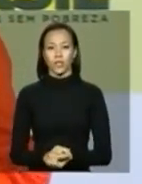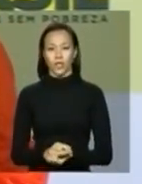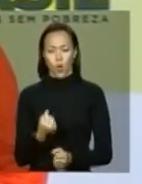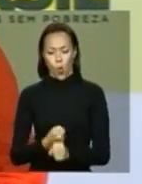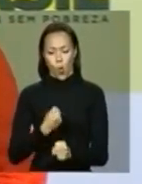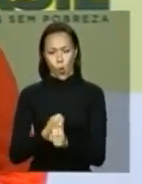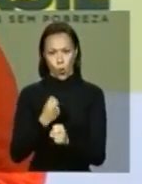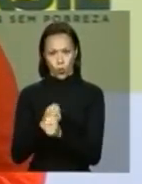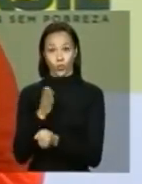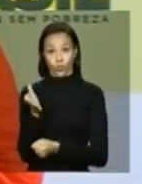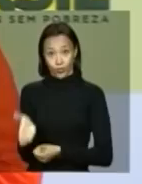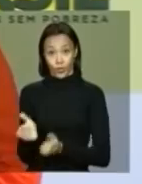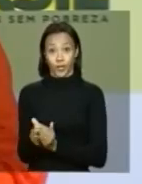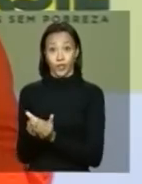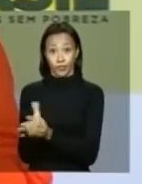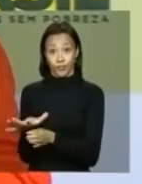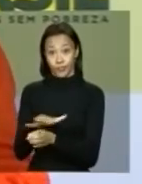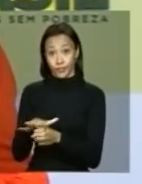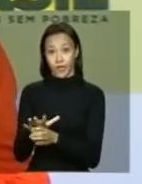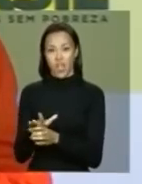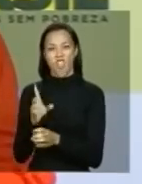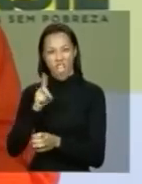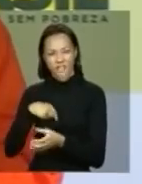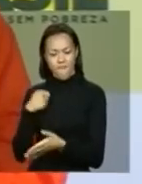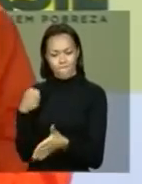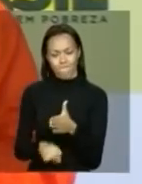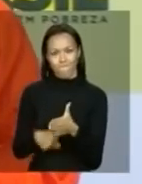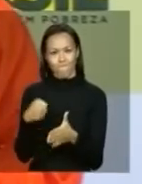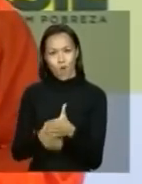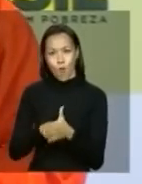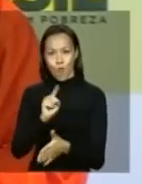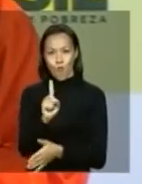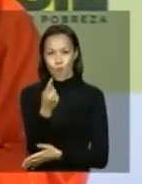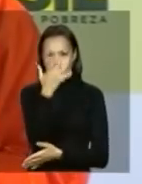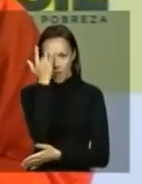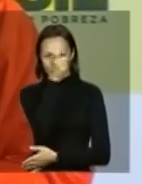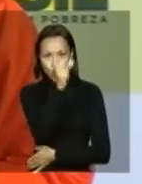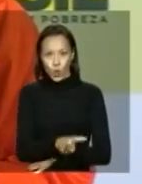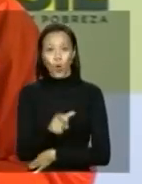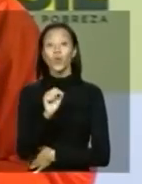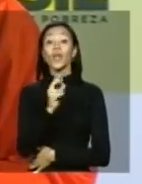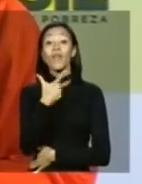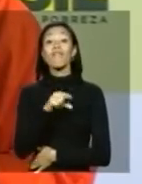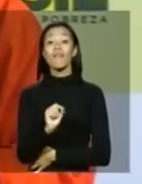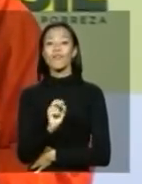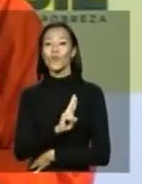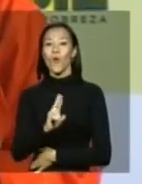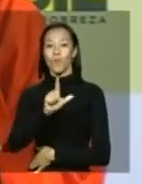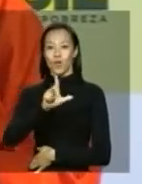a plataforma, foi por teimosia de um brasileiro chamado Lula.